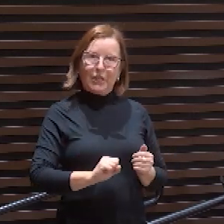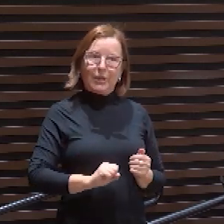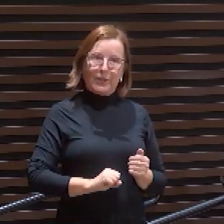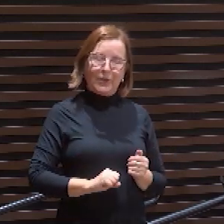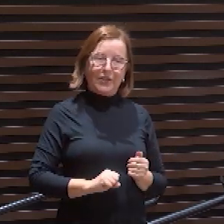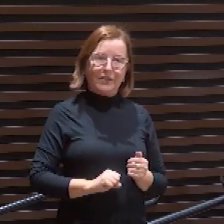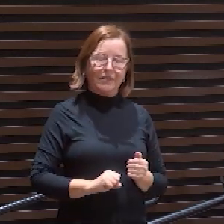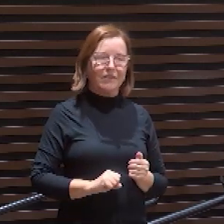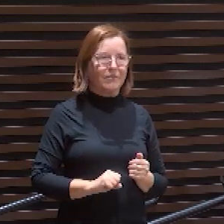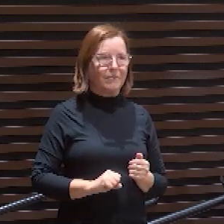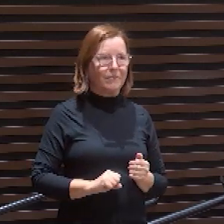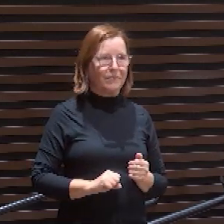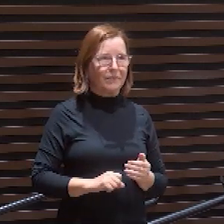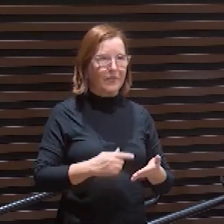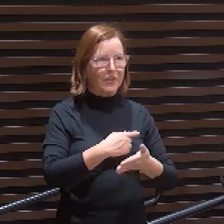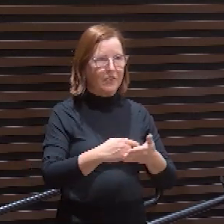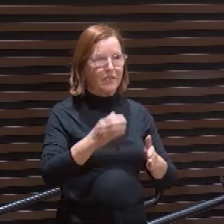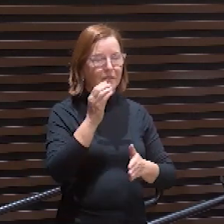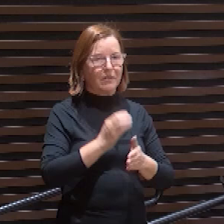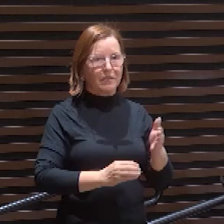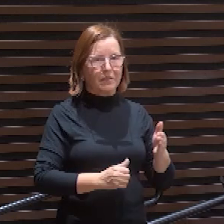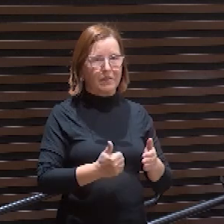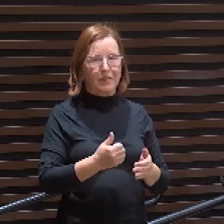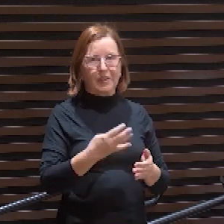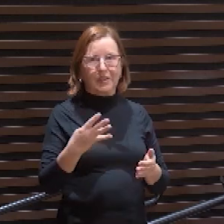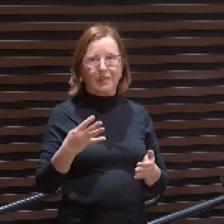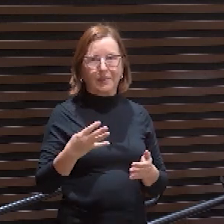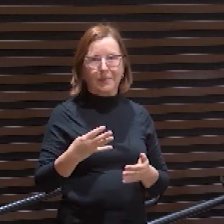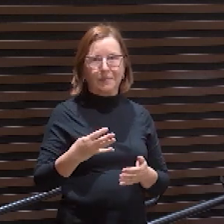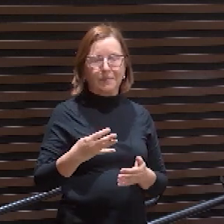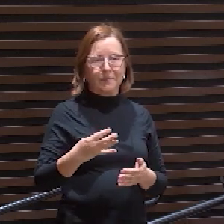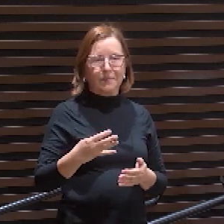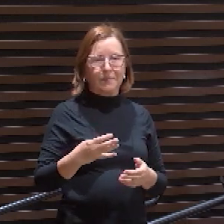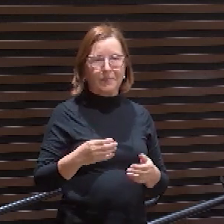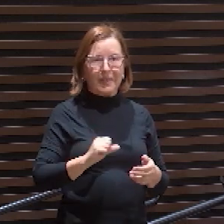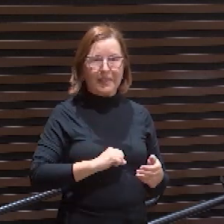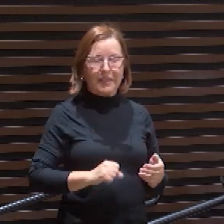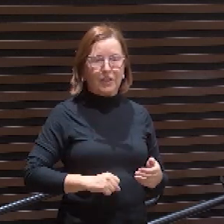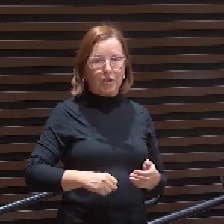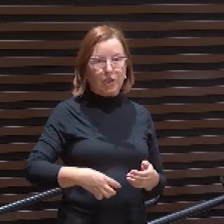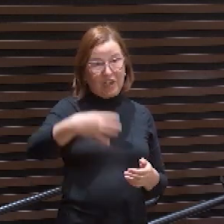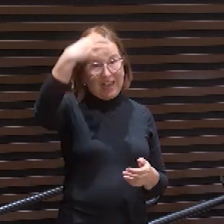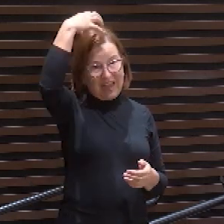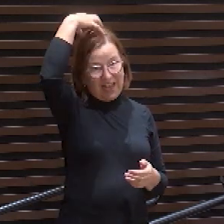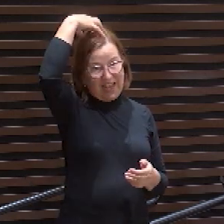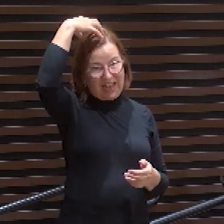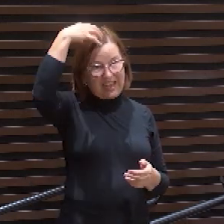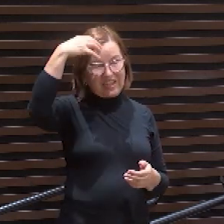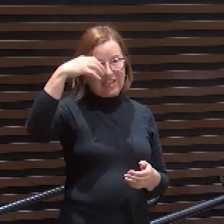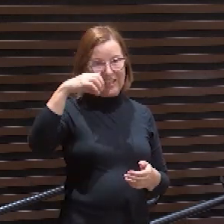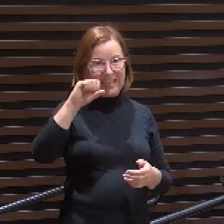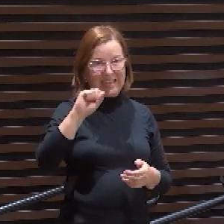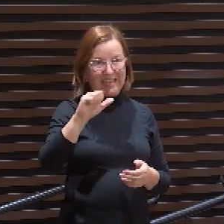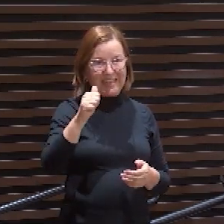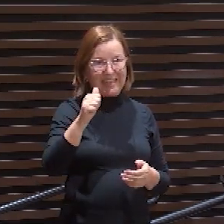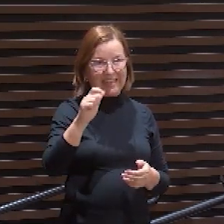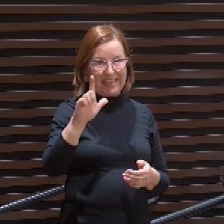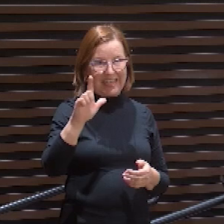capítulo 14 de Gênesis, verso 18, rei de Salém, trouxe pão e vinho,